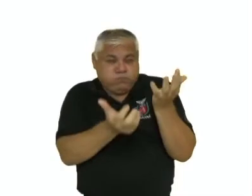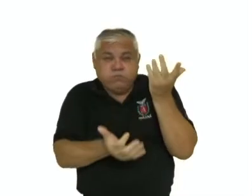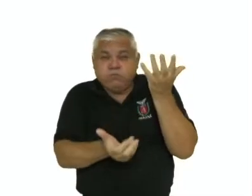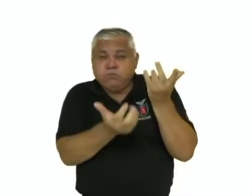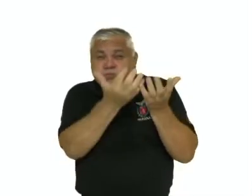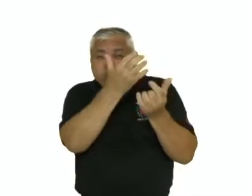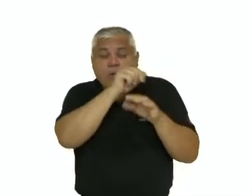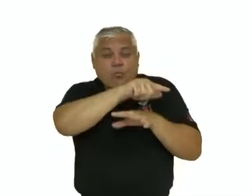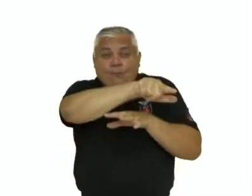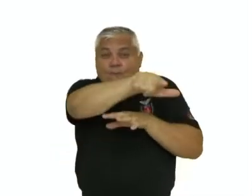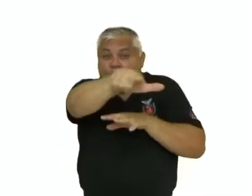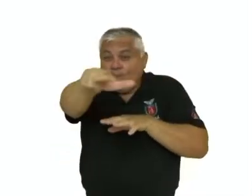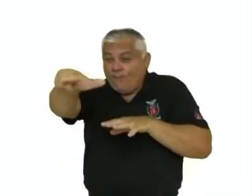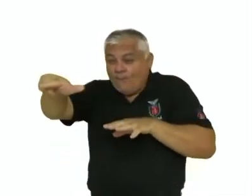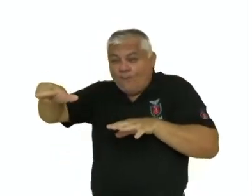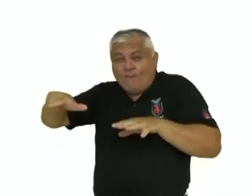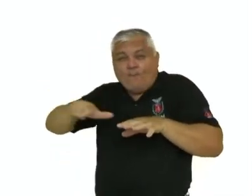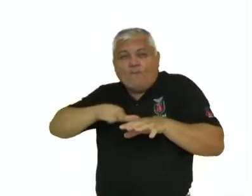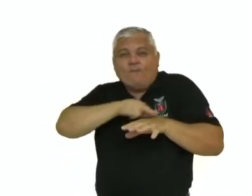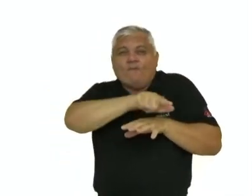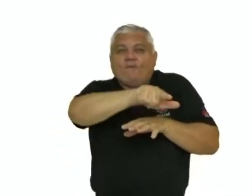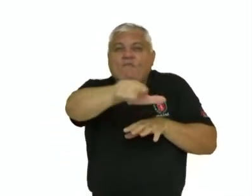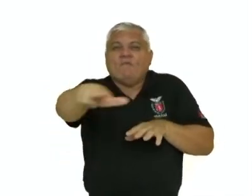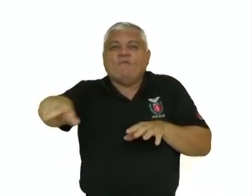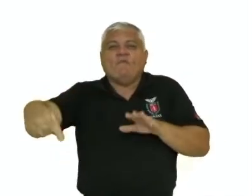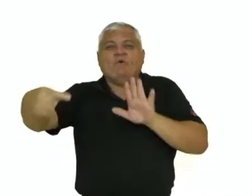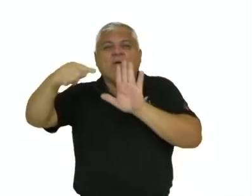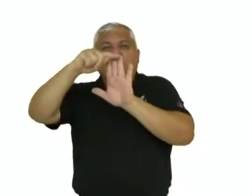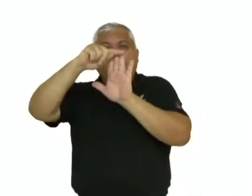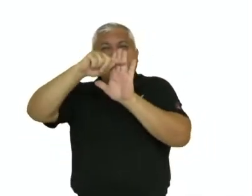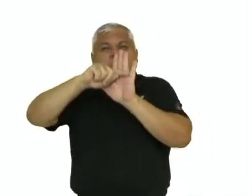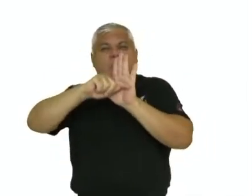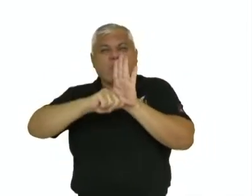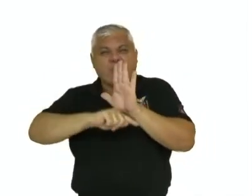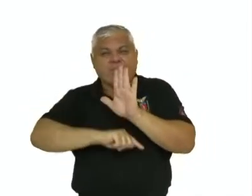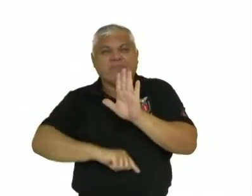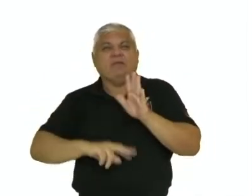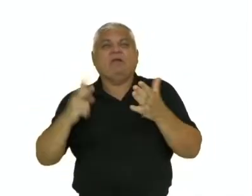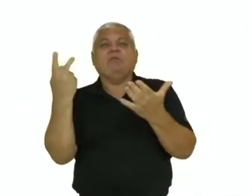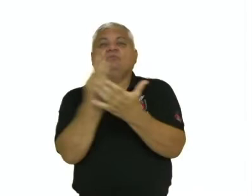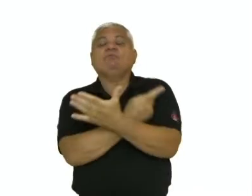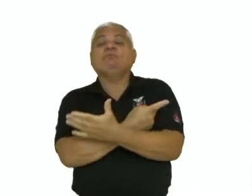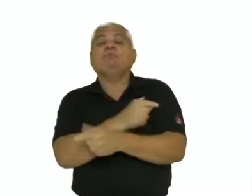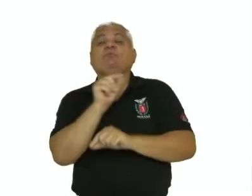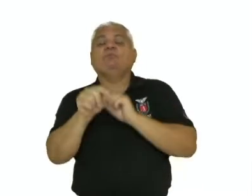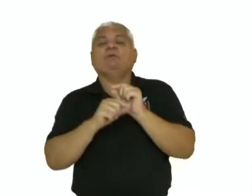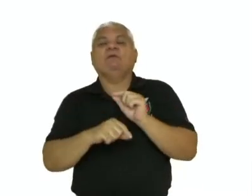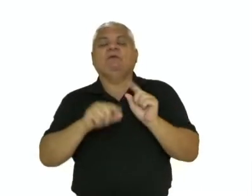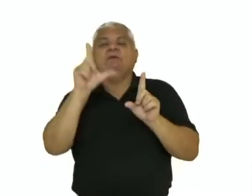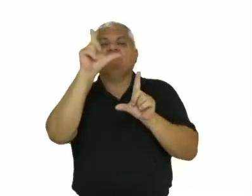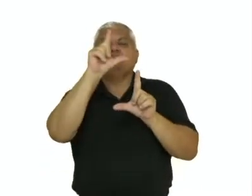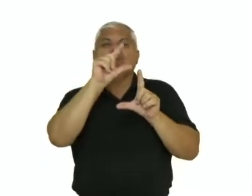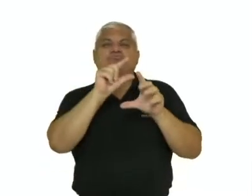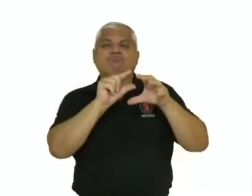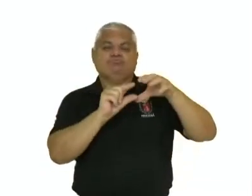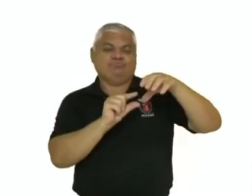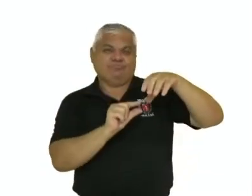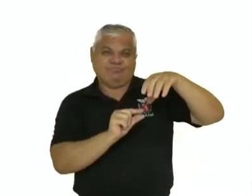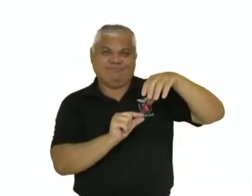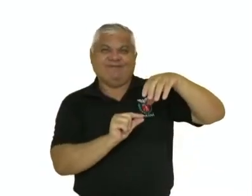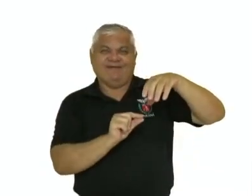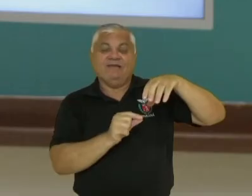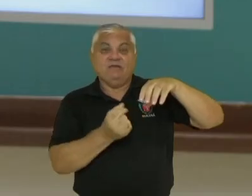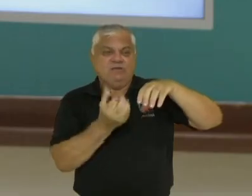espaço, as temperaturas são o quê? Negativas, o que provocou um esfriamento. O nosso